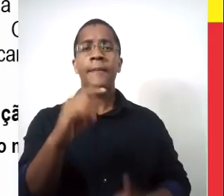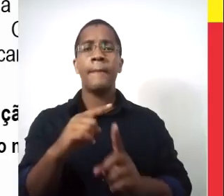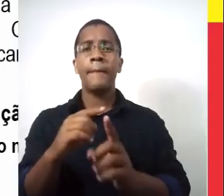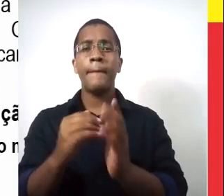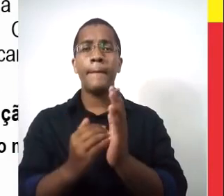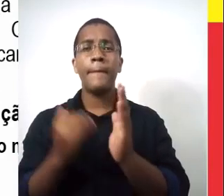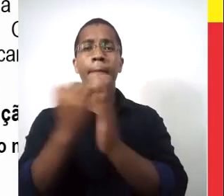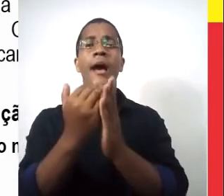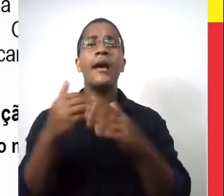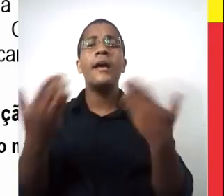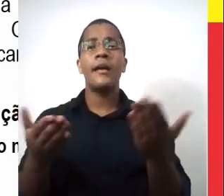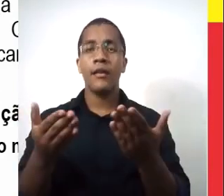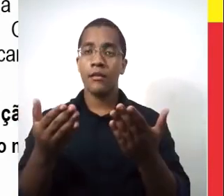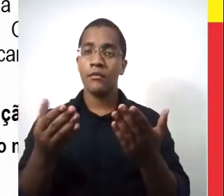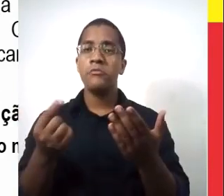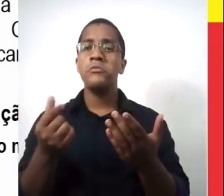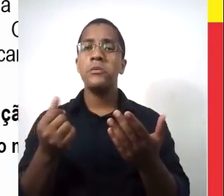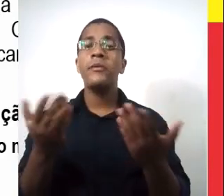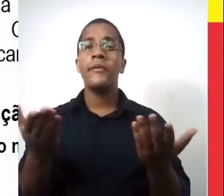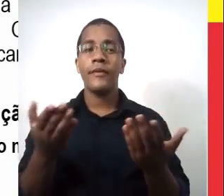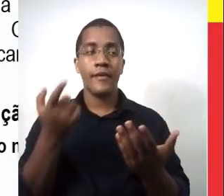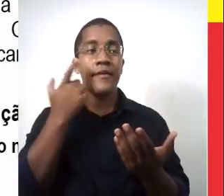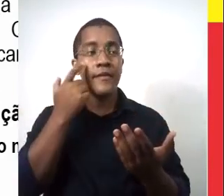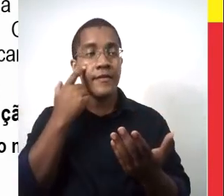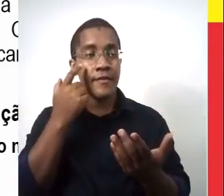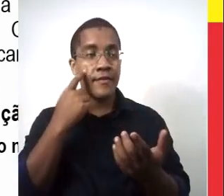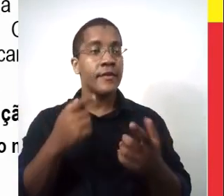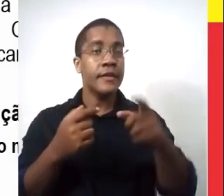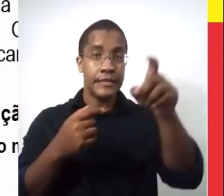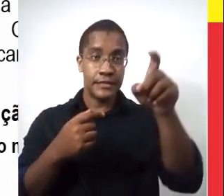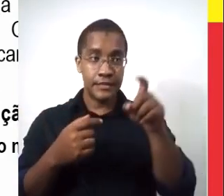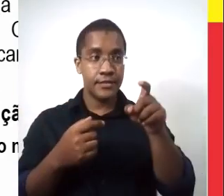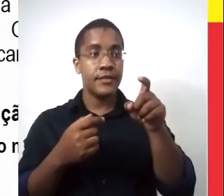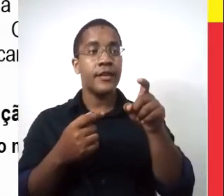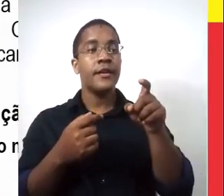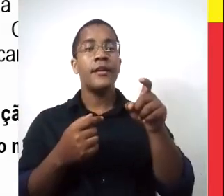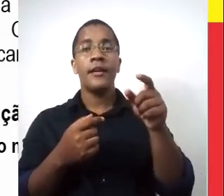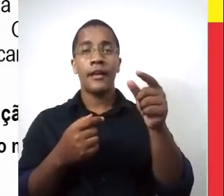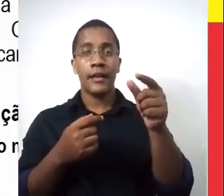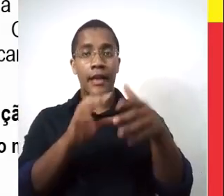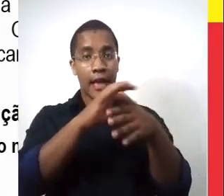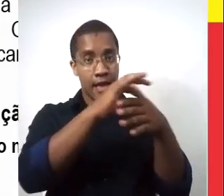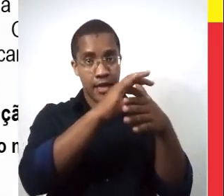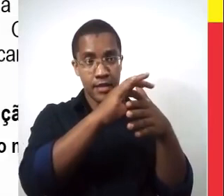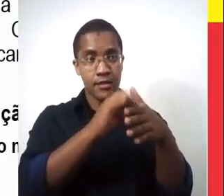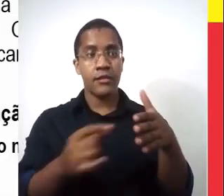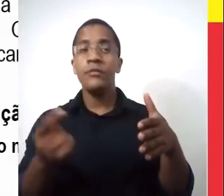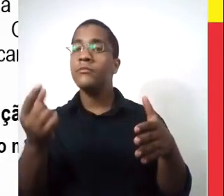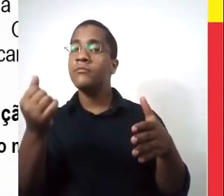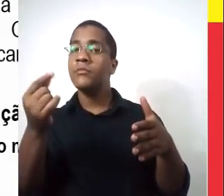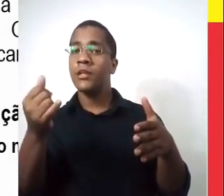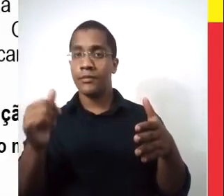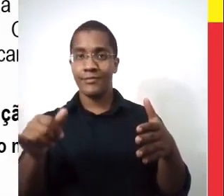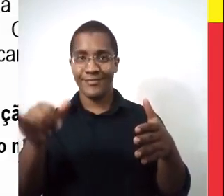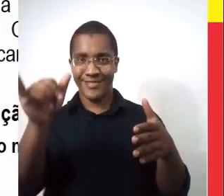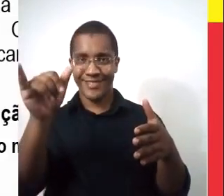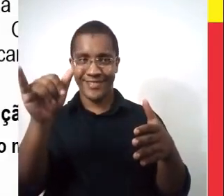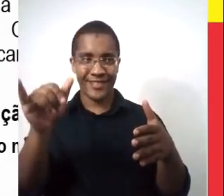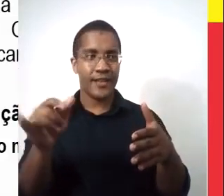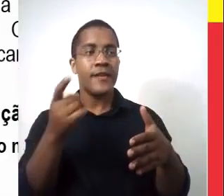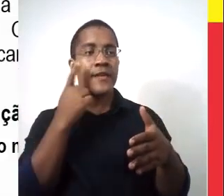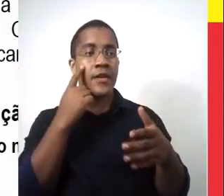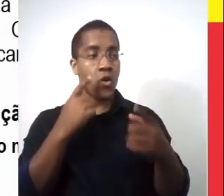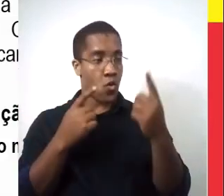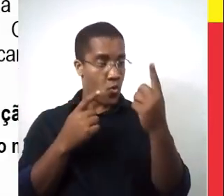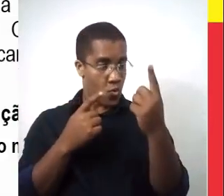tela. Então, quantidade de carne e o preço a pagar. Então, se uma pessoa levar 1